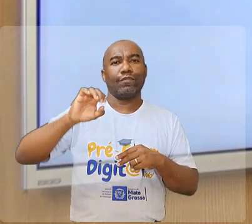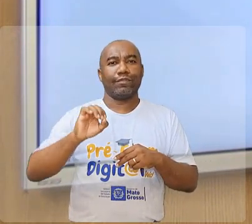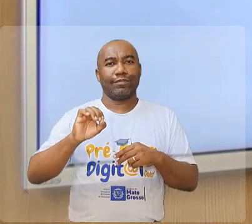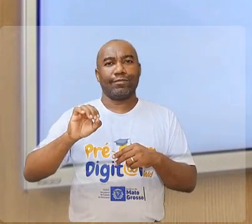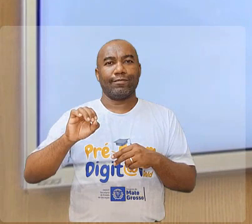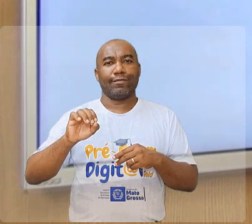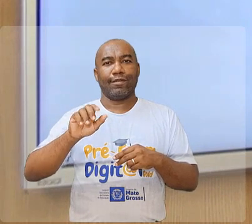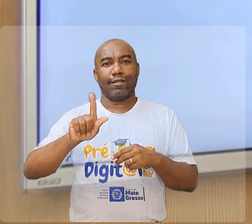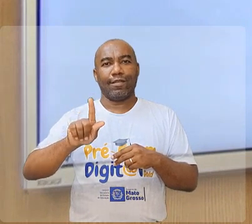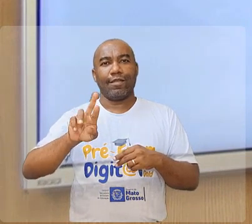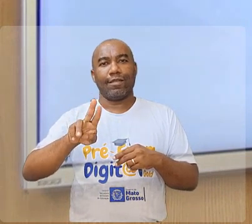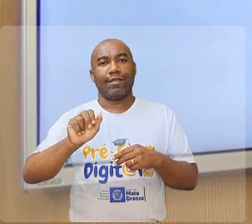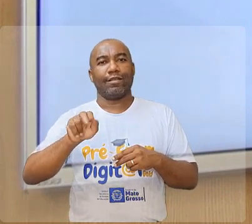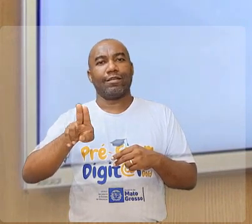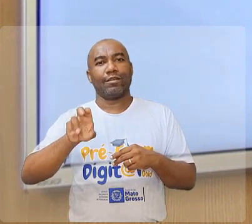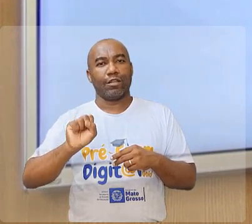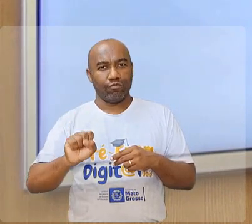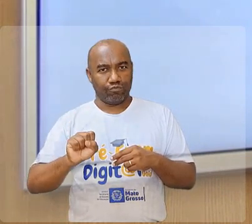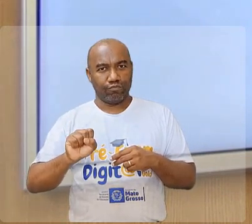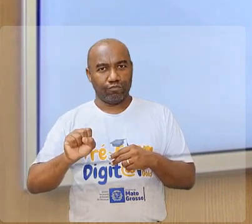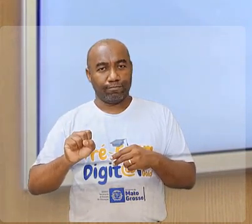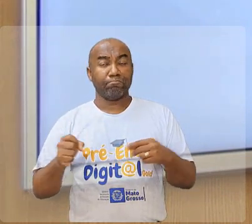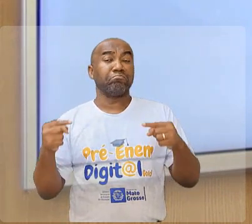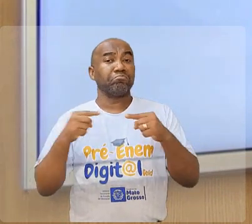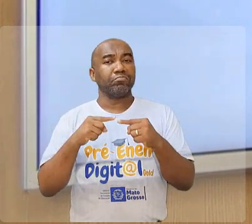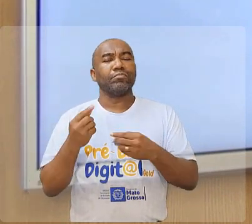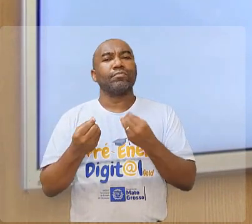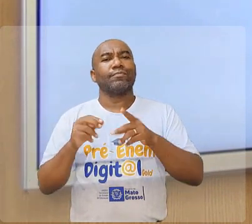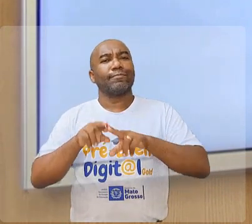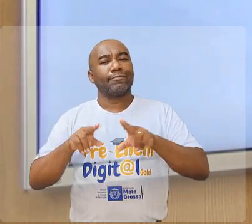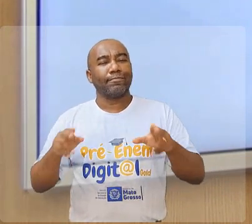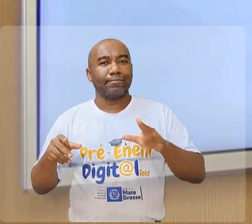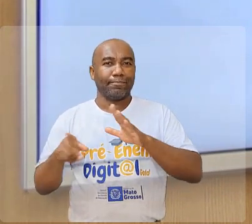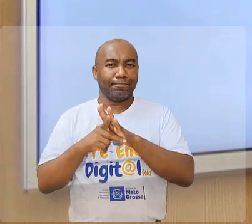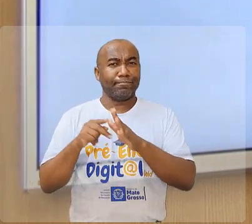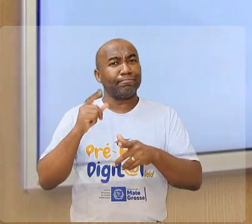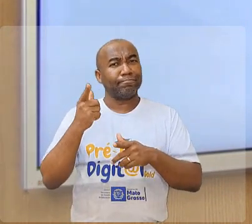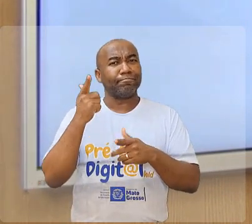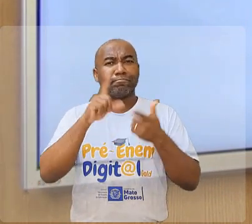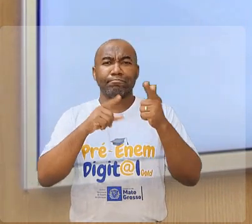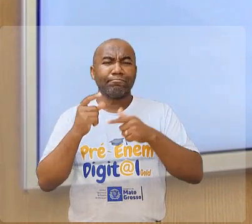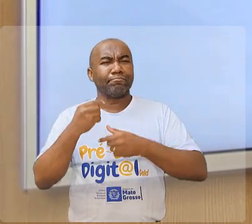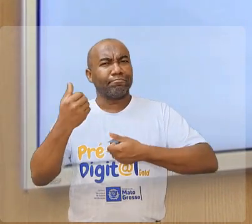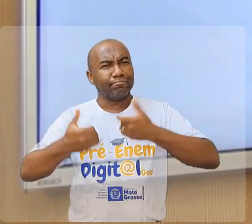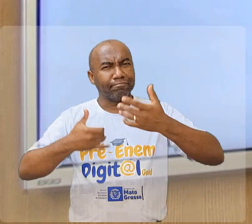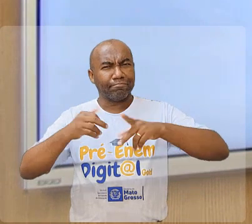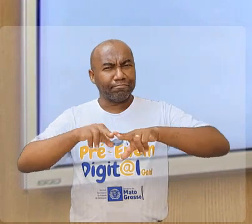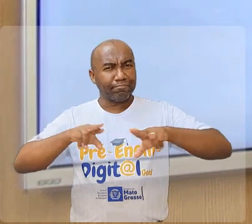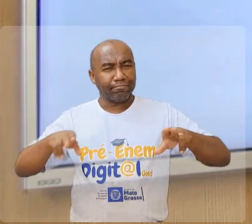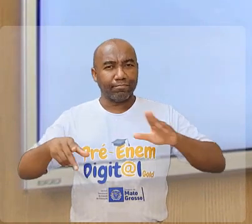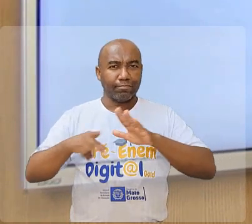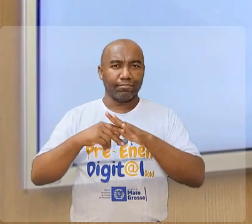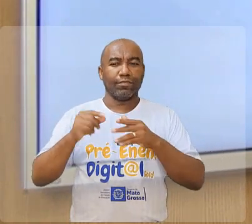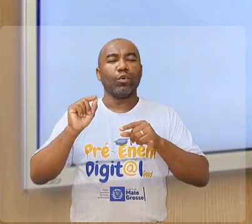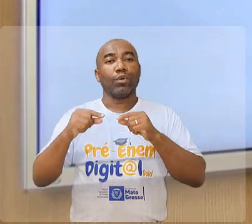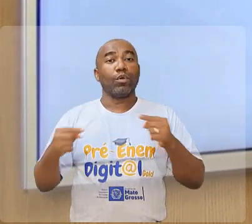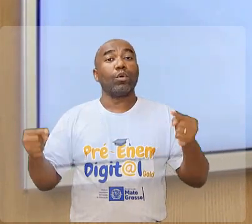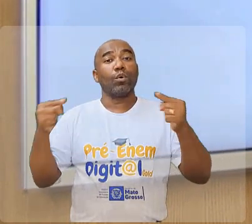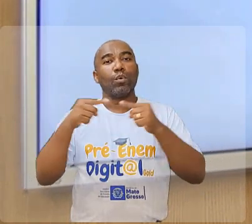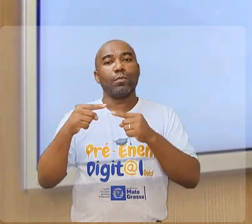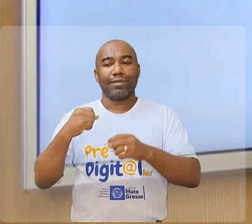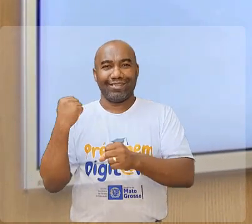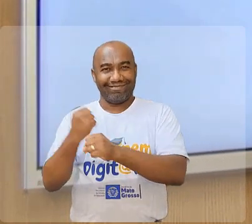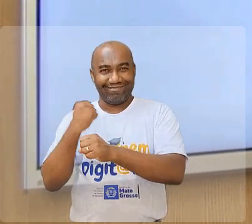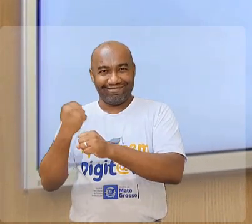tá esse triângulo ele apresenta várias propriedades aí característica que são muito relevantes para construção civil